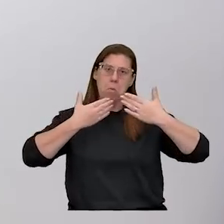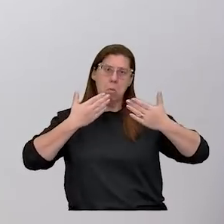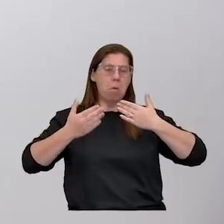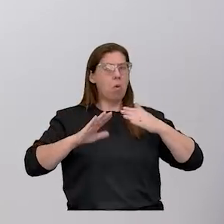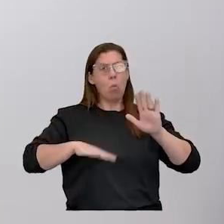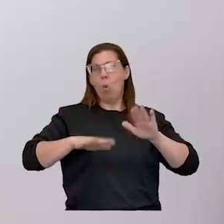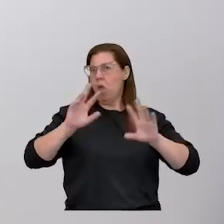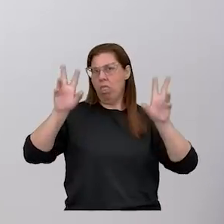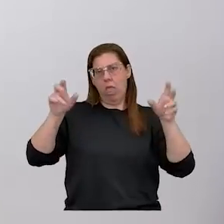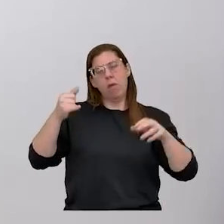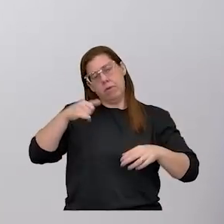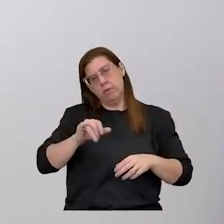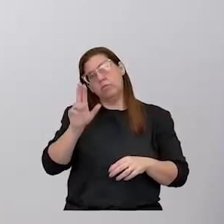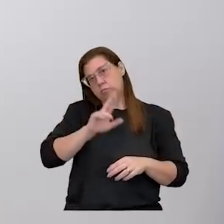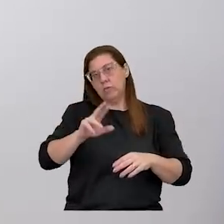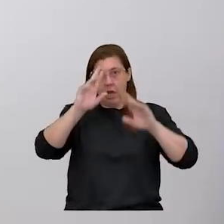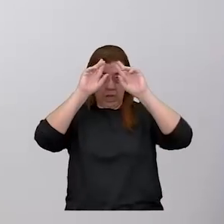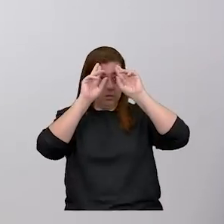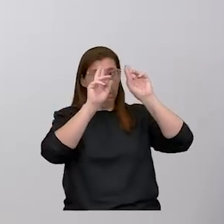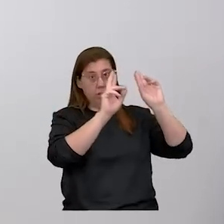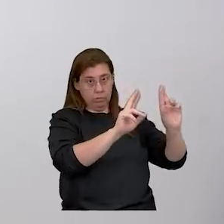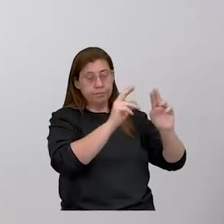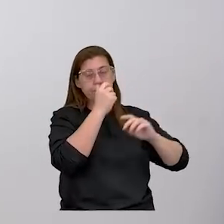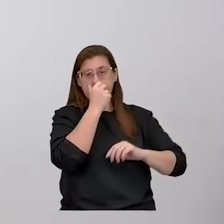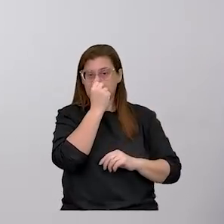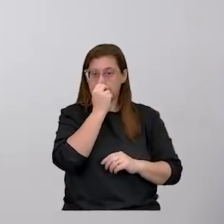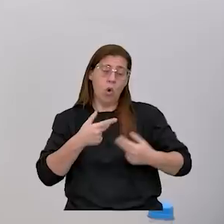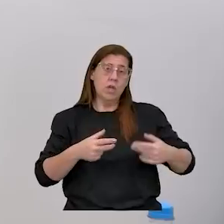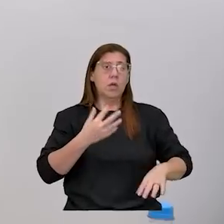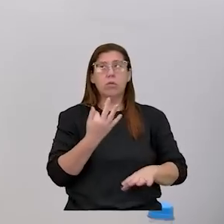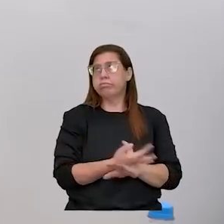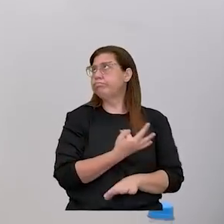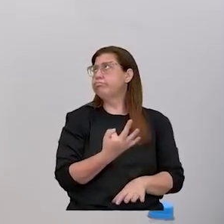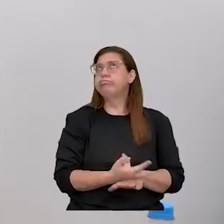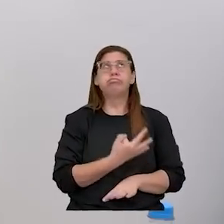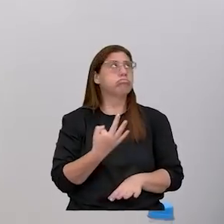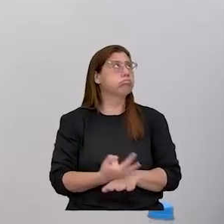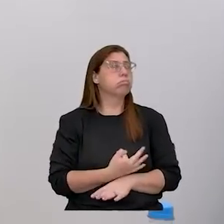assisti-lo, tá? Pode pular para o próximo para mim, por favor, o próximo slide.